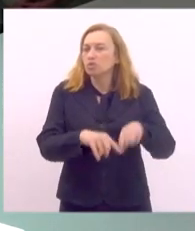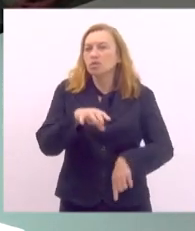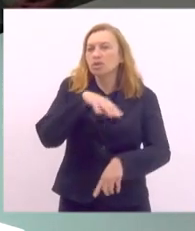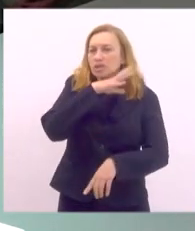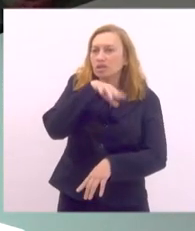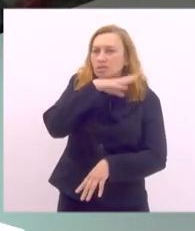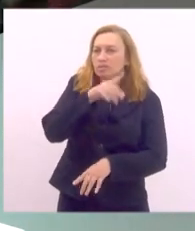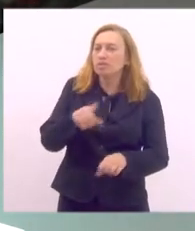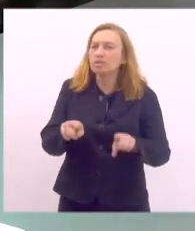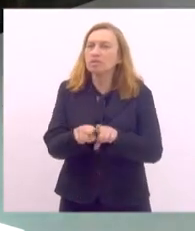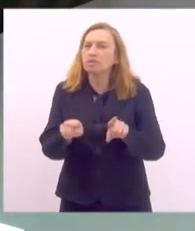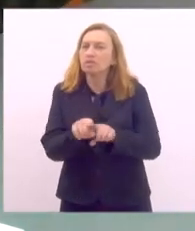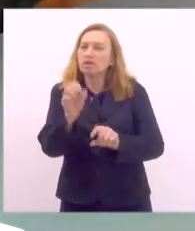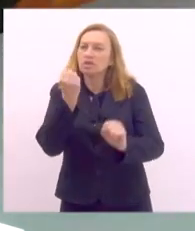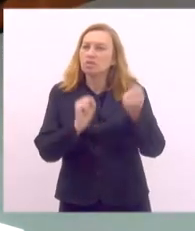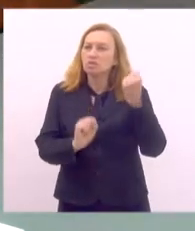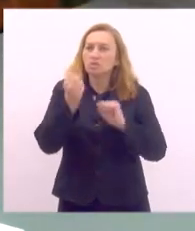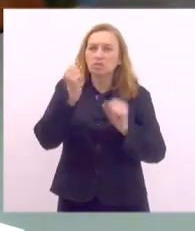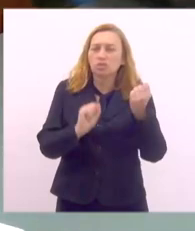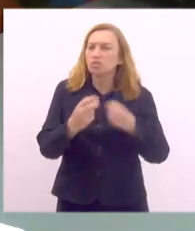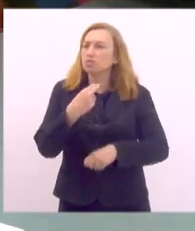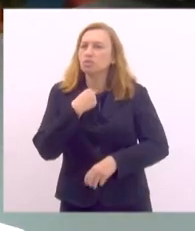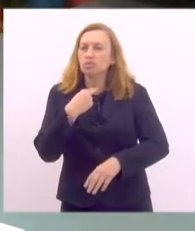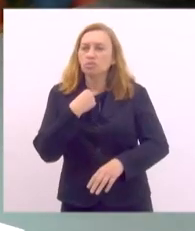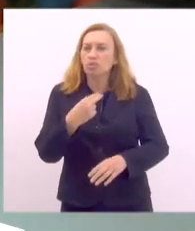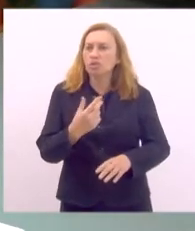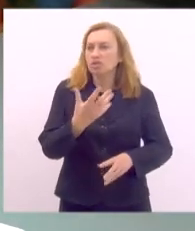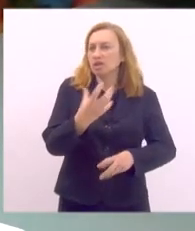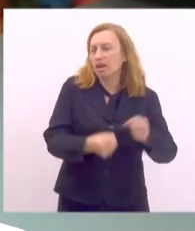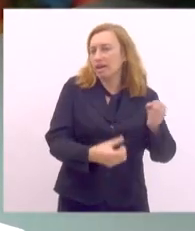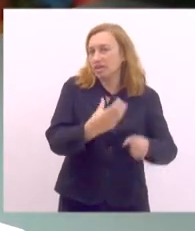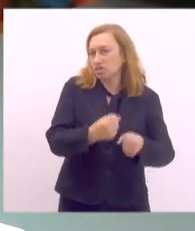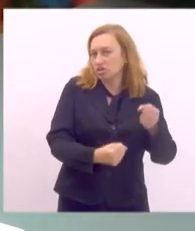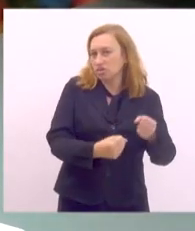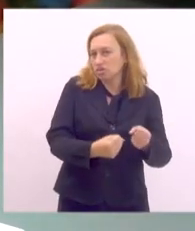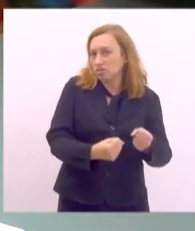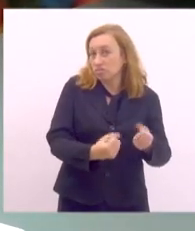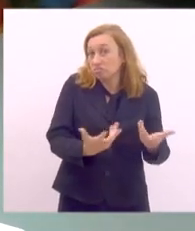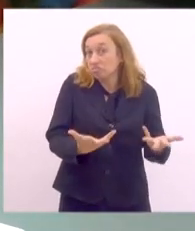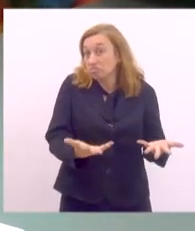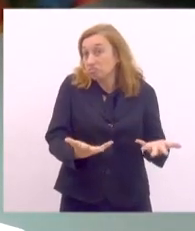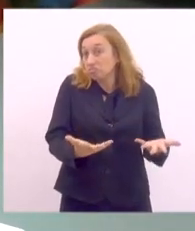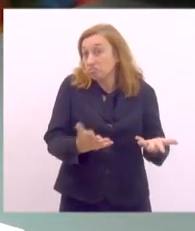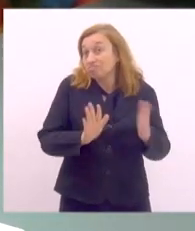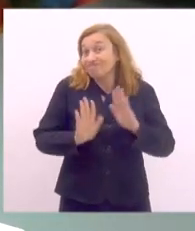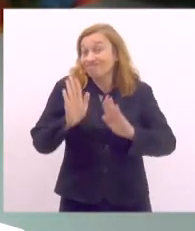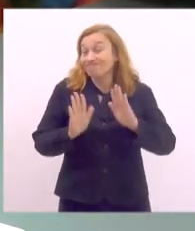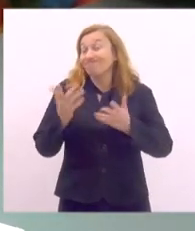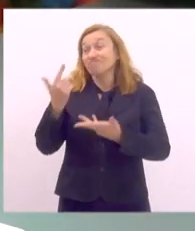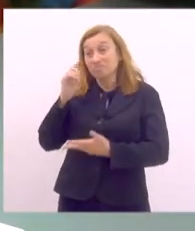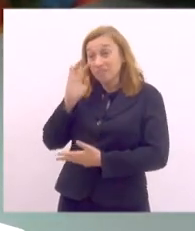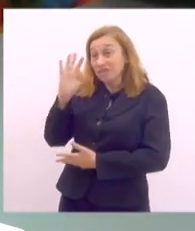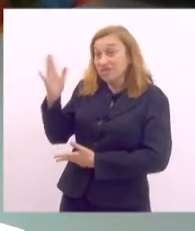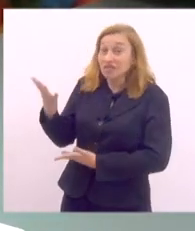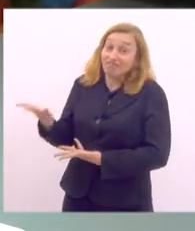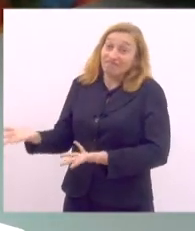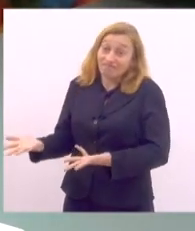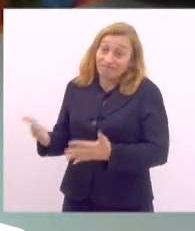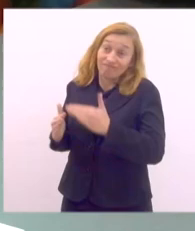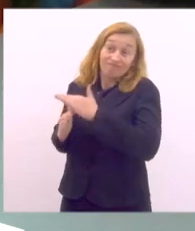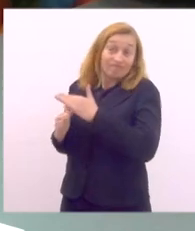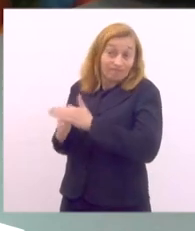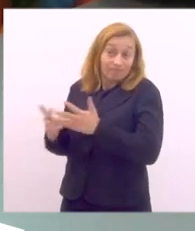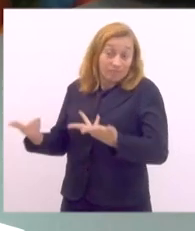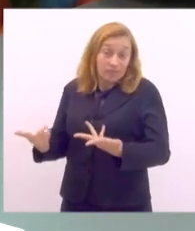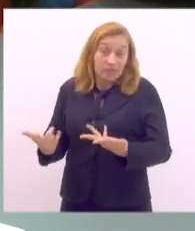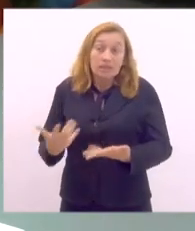produtos industrializados, que eu queria ler para Valdeque, você não pode colocar um leite. Exatamente. Imagina a licitação disso. É algo que restringe. E